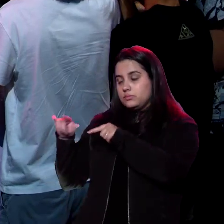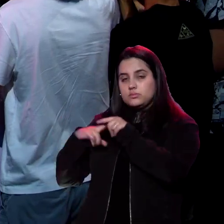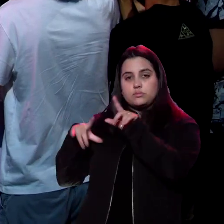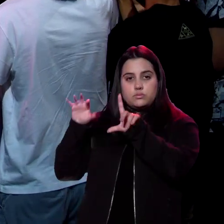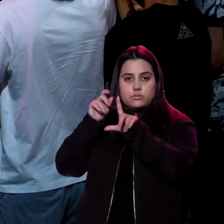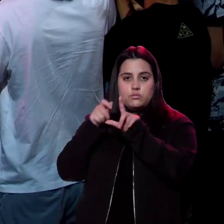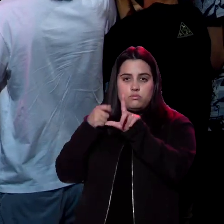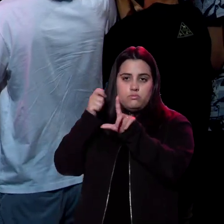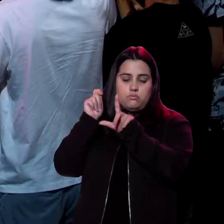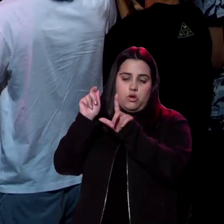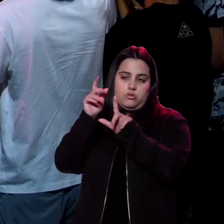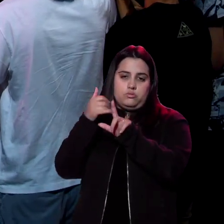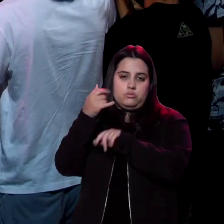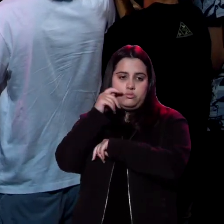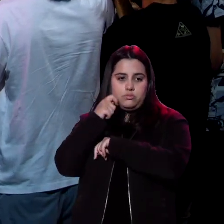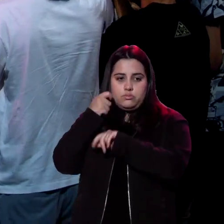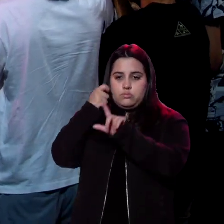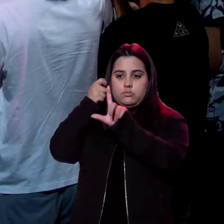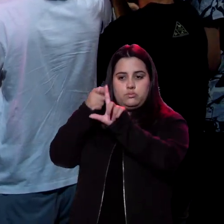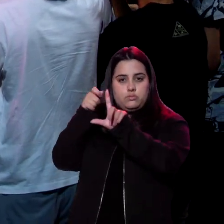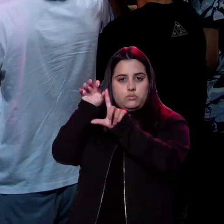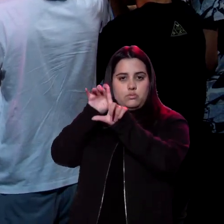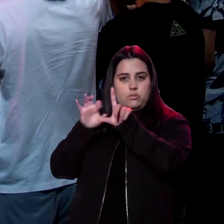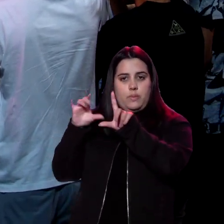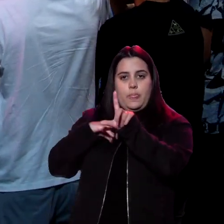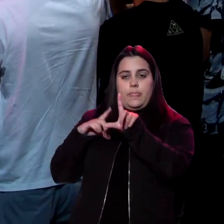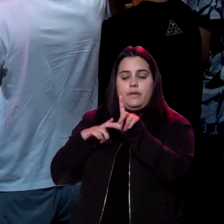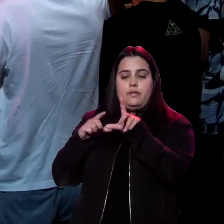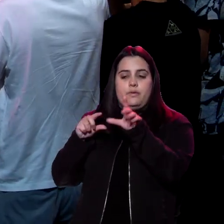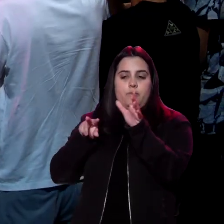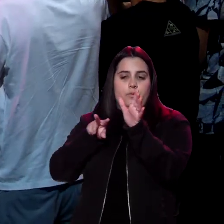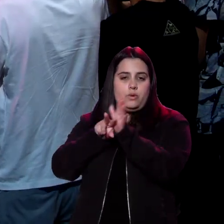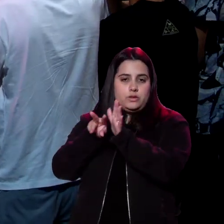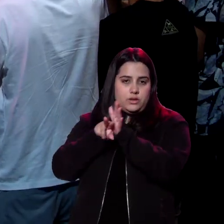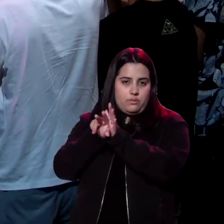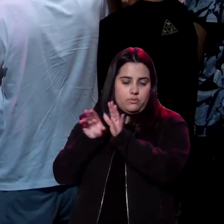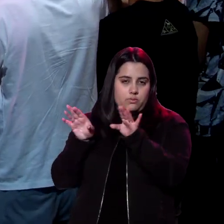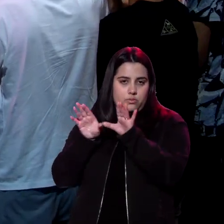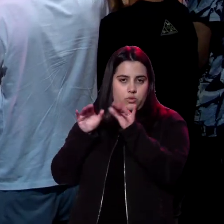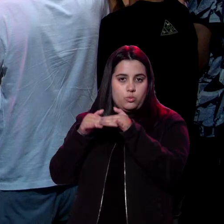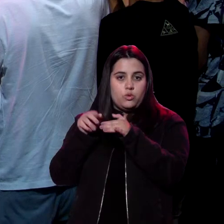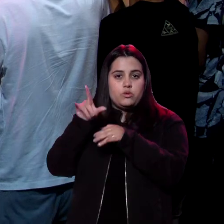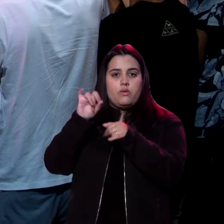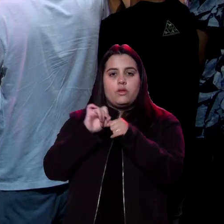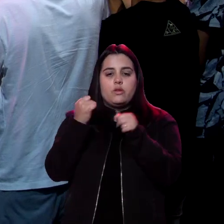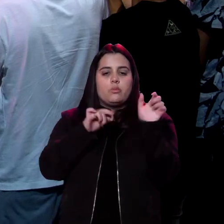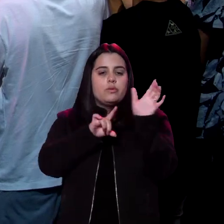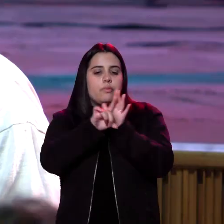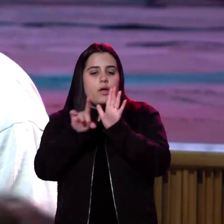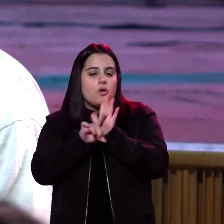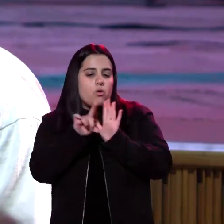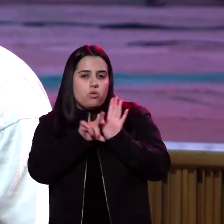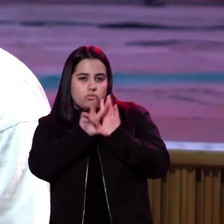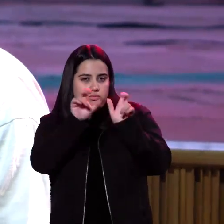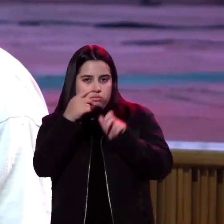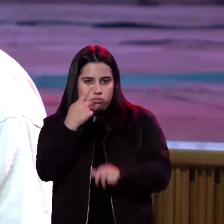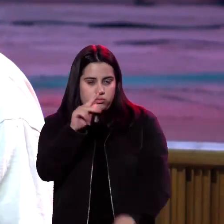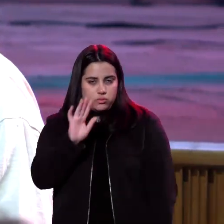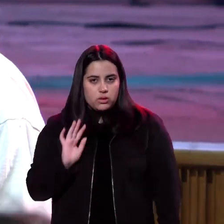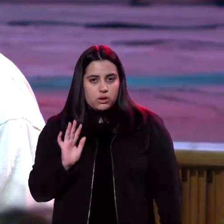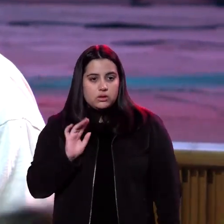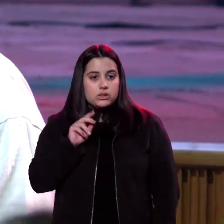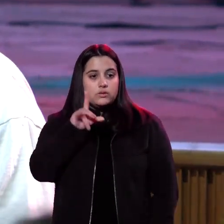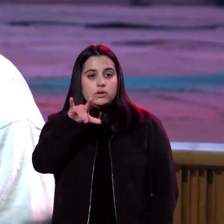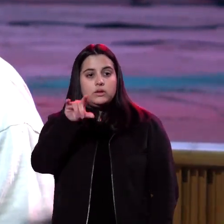teu celular para lá, você vai cair num grupo de WhatsApp. E lá a gente vai fazer uma enquete para fazer umas perguntas sobre você e vai